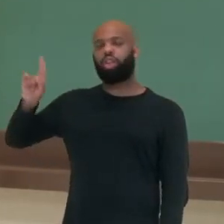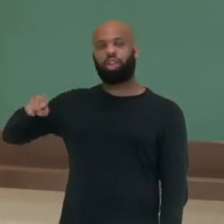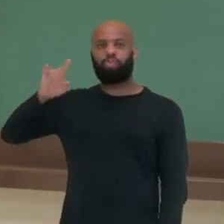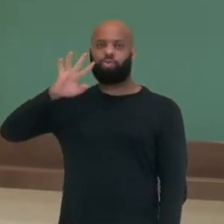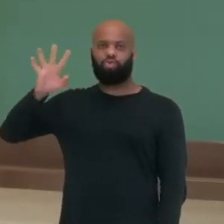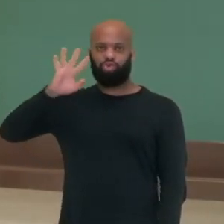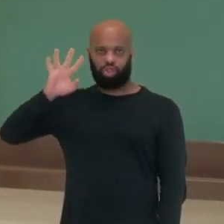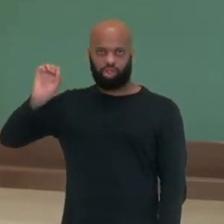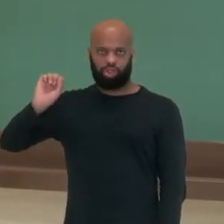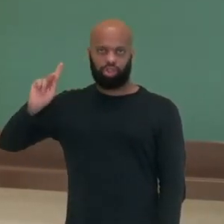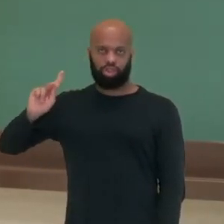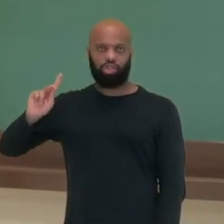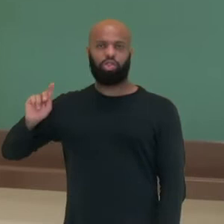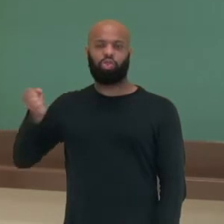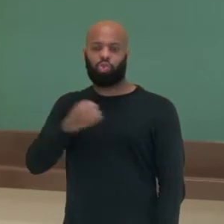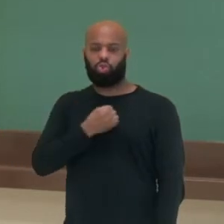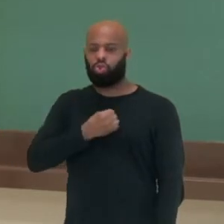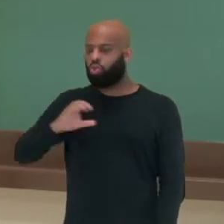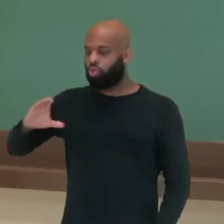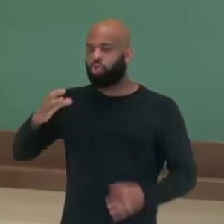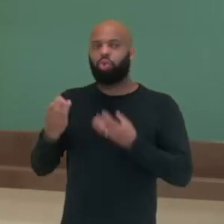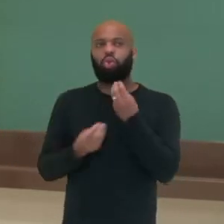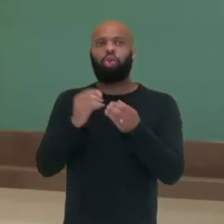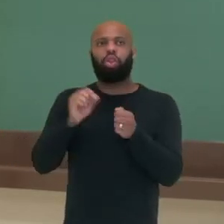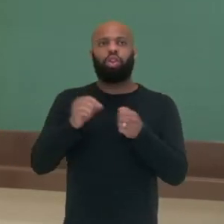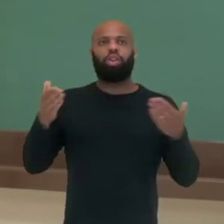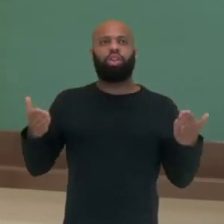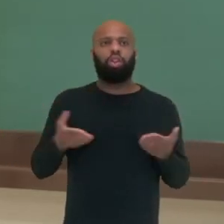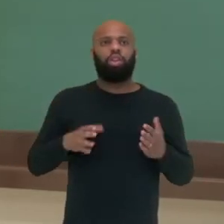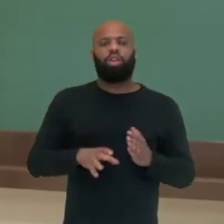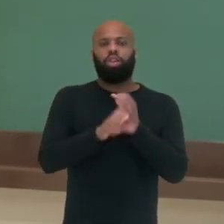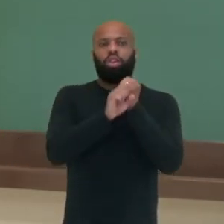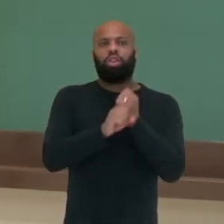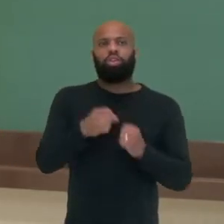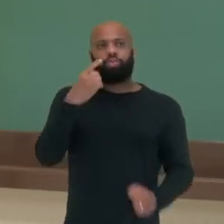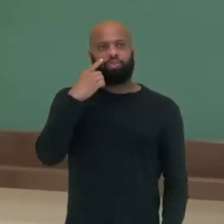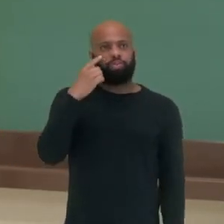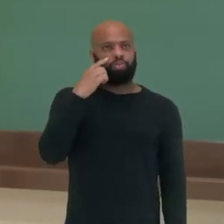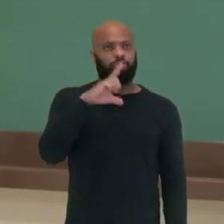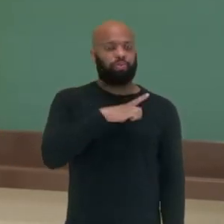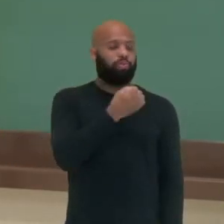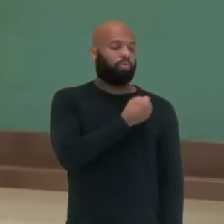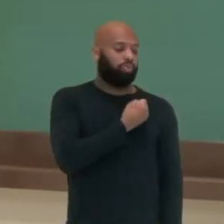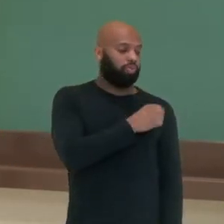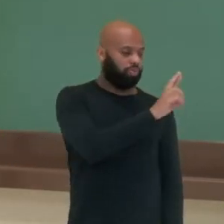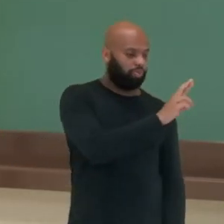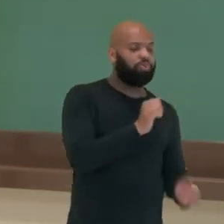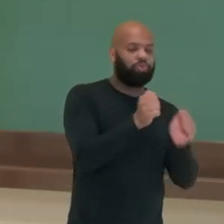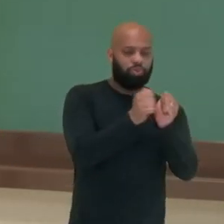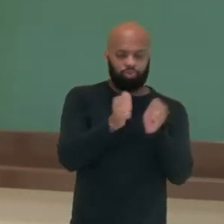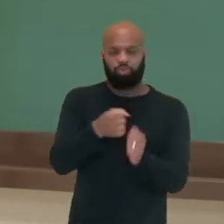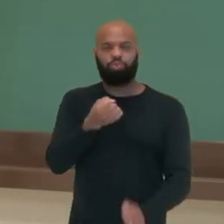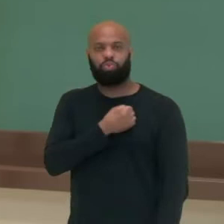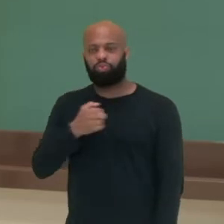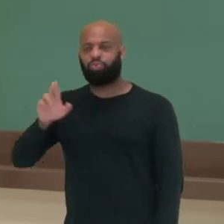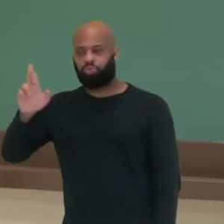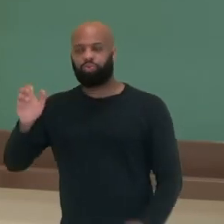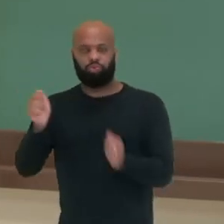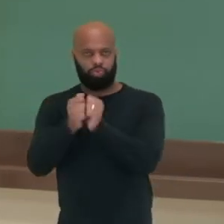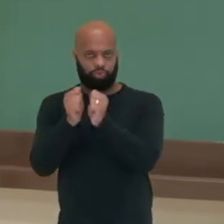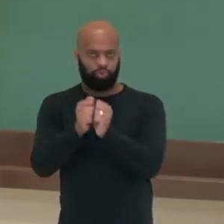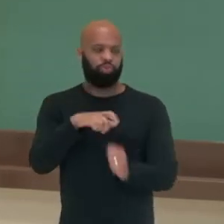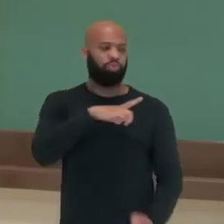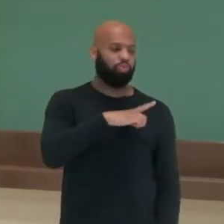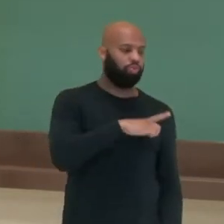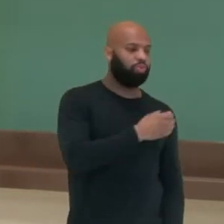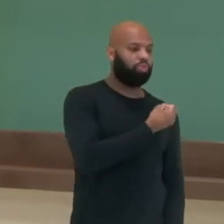imaginária 4i. Como é que a gente procede para resolver? Vamos somar a parte real com a parte real do segundo, a